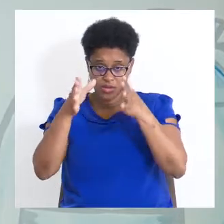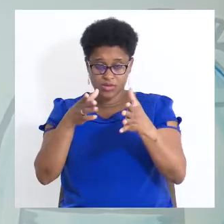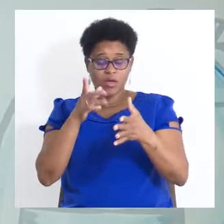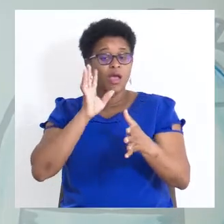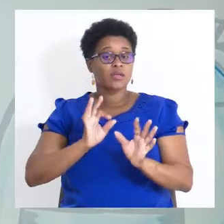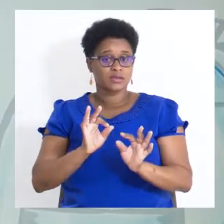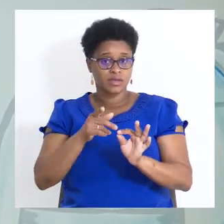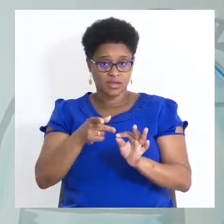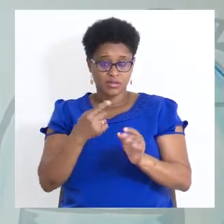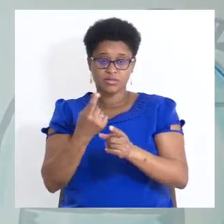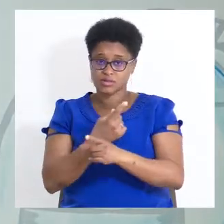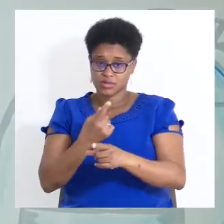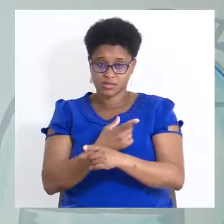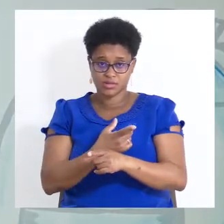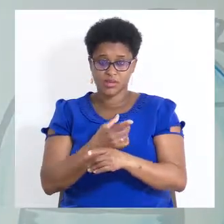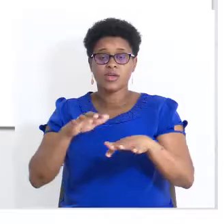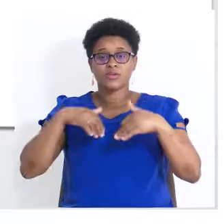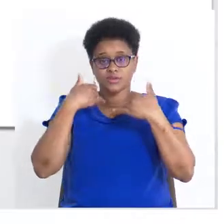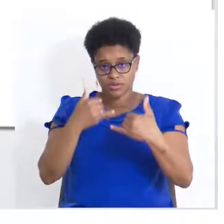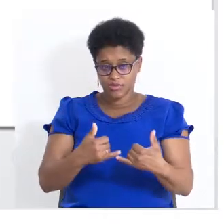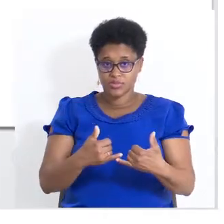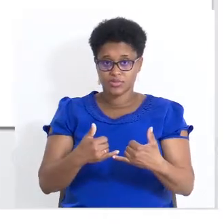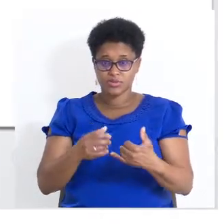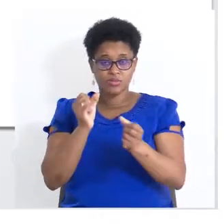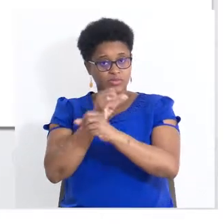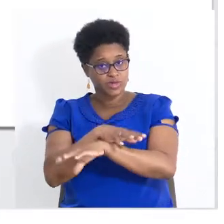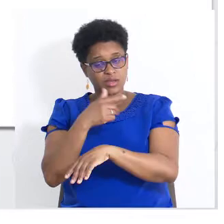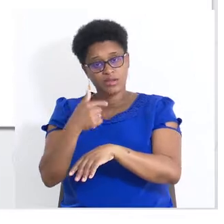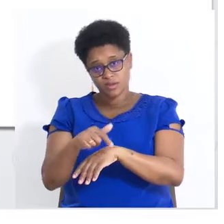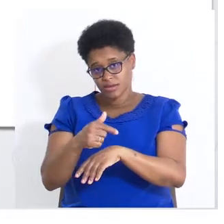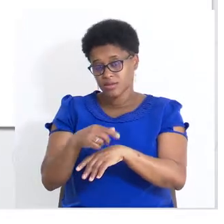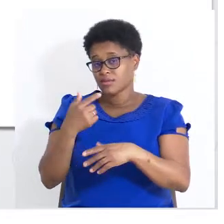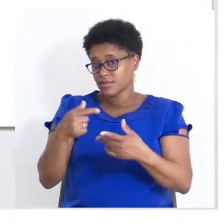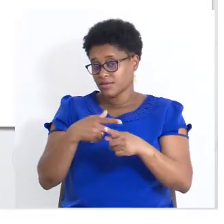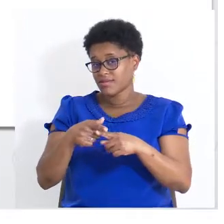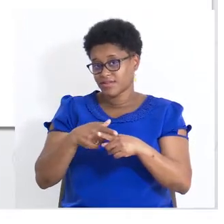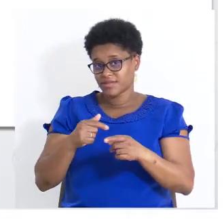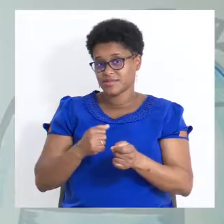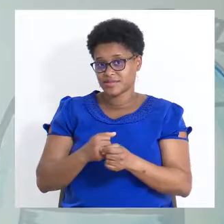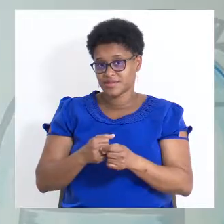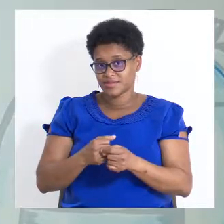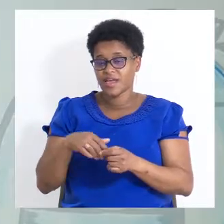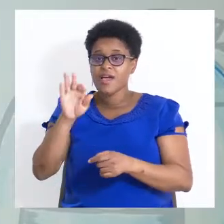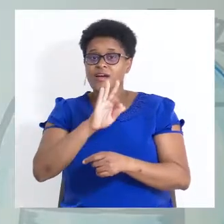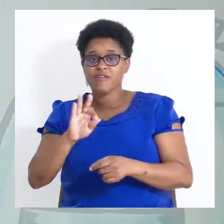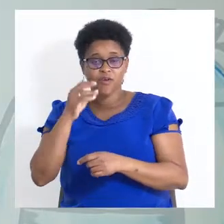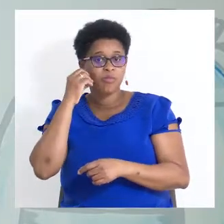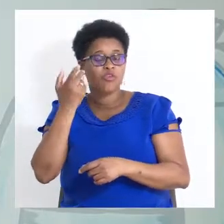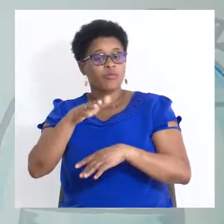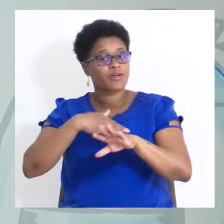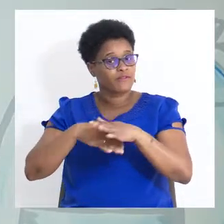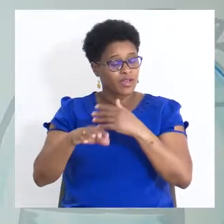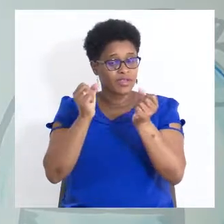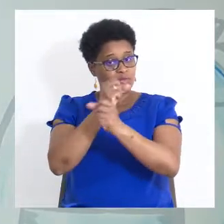Despertou a atenção, não é assim? Então, é uma dessas características. Depois, a publicidade tem que suscitar interesse. Ou seja, a forma como é feita